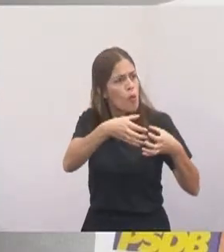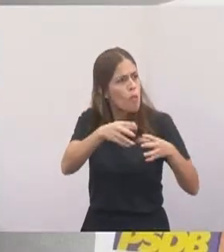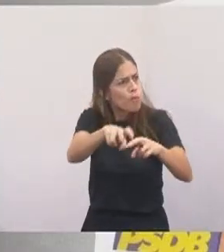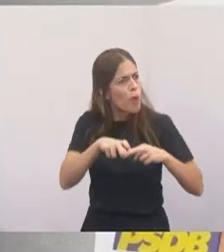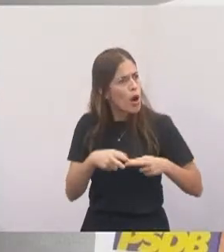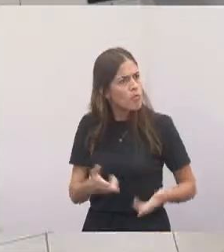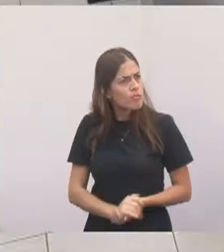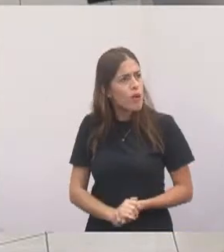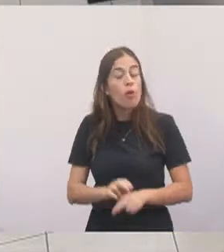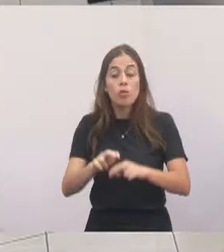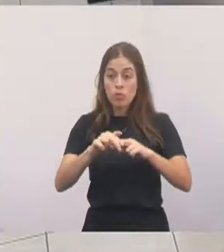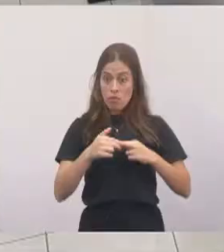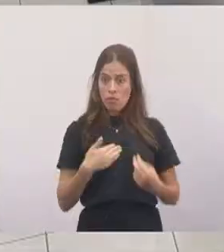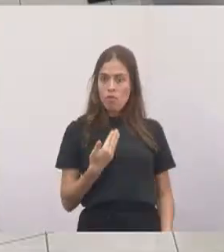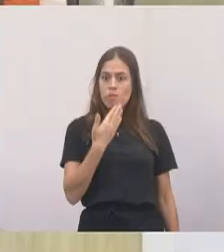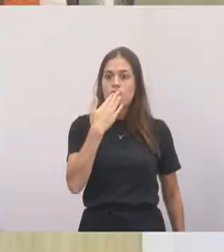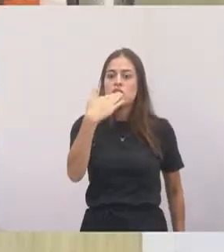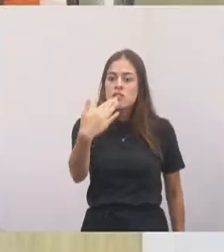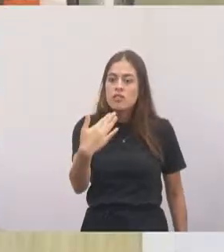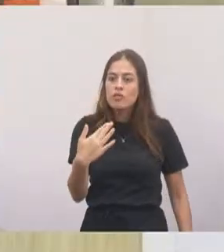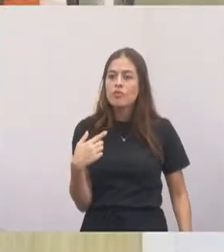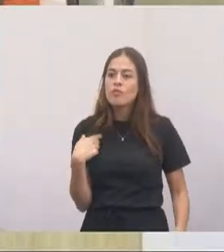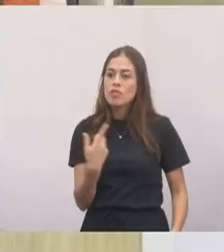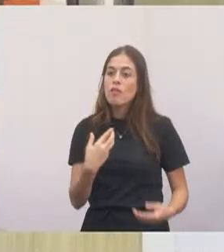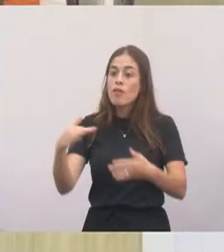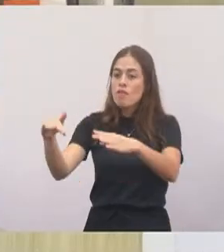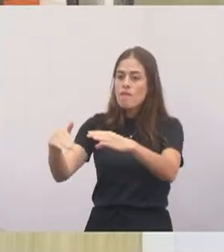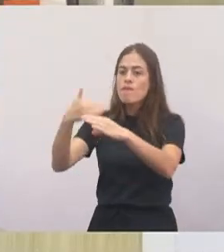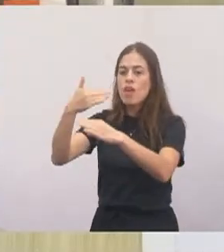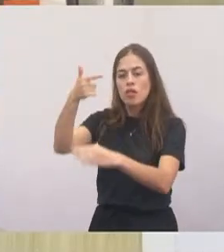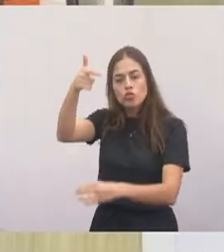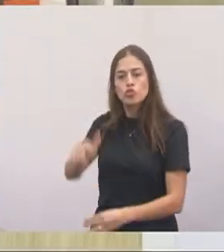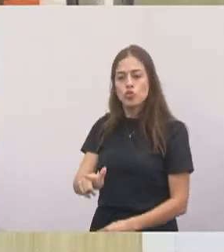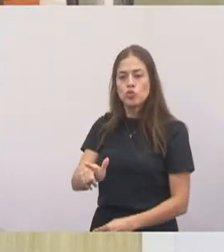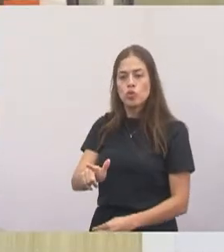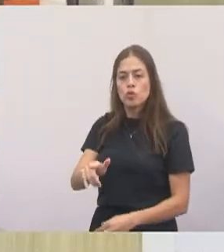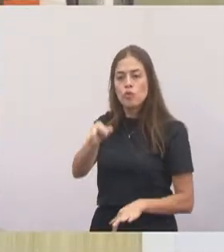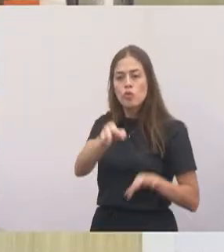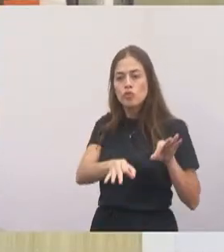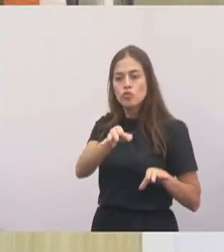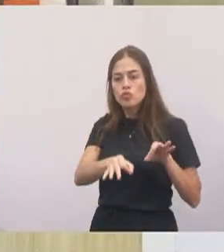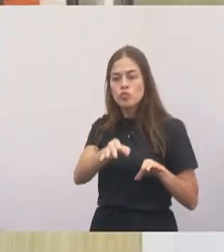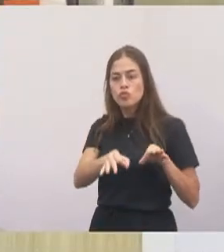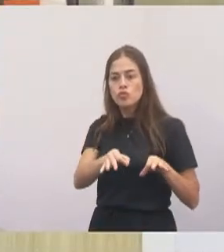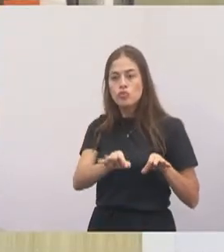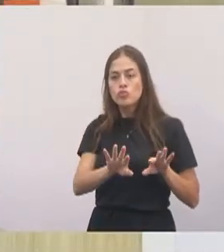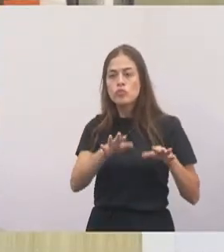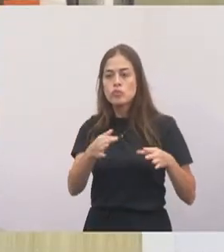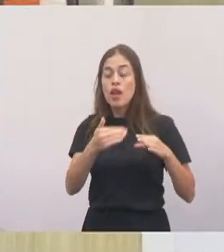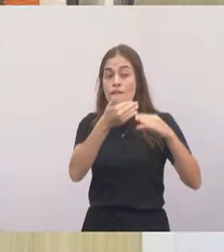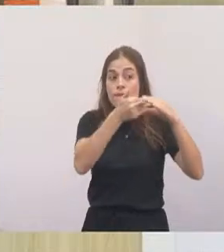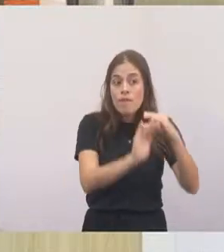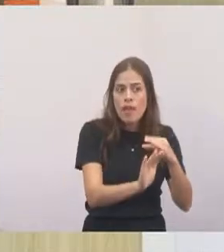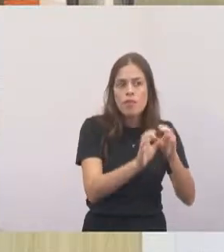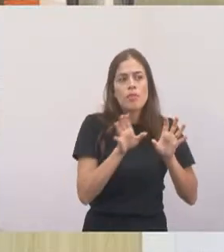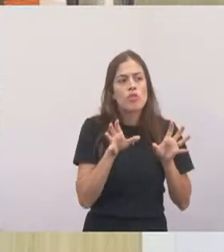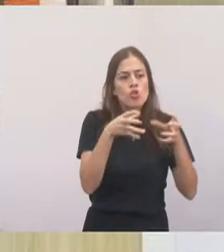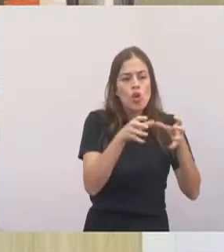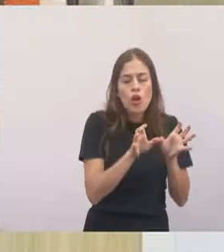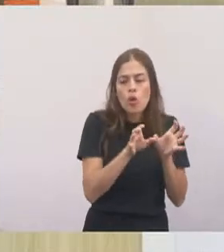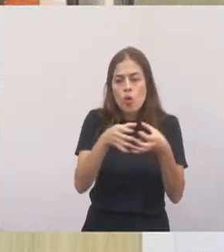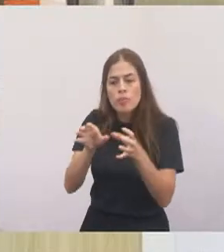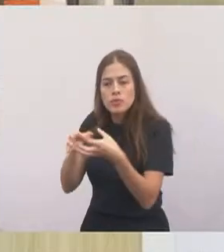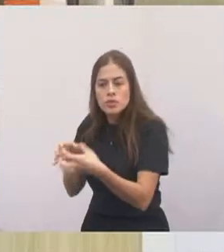Por isso, houve a minha solicitação para que fosse enviado novamente ao jurídico para ser enviado também para as comissões.